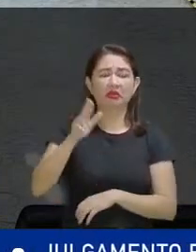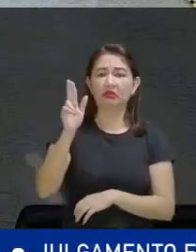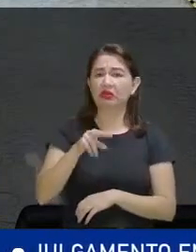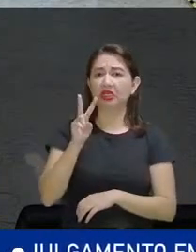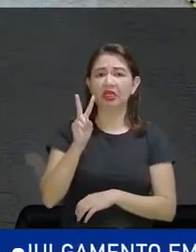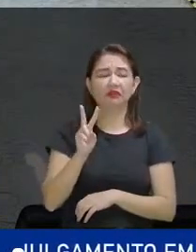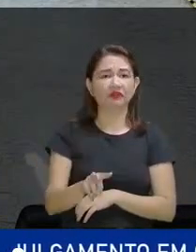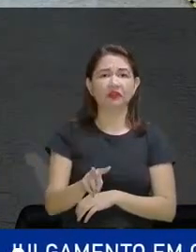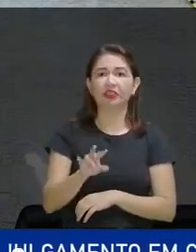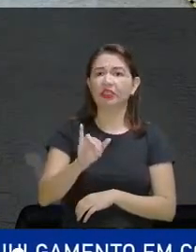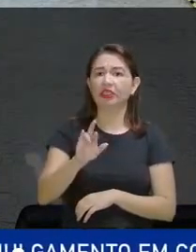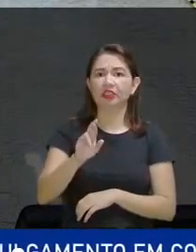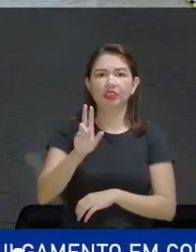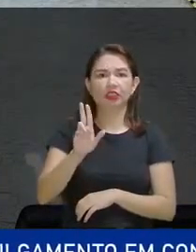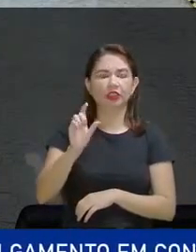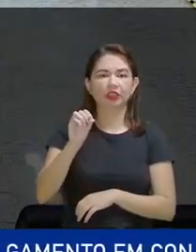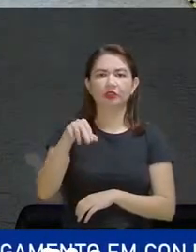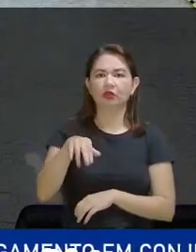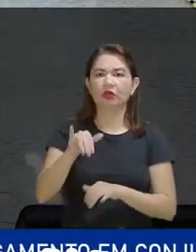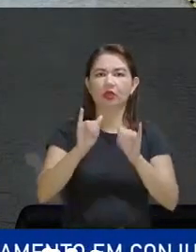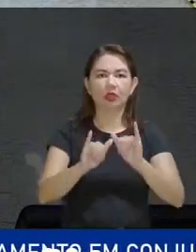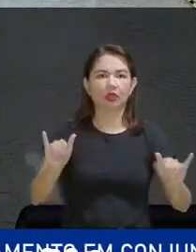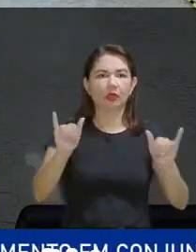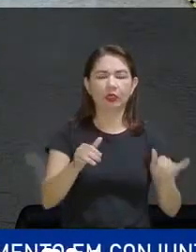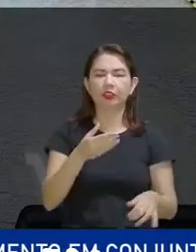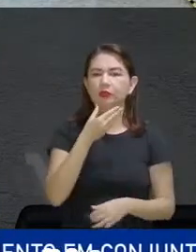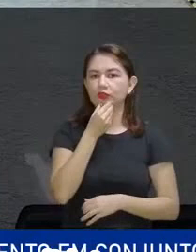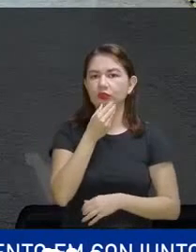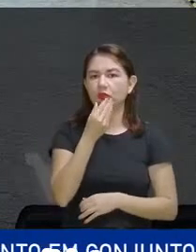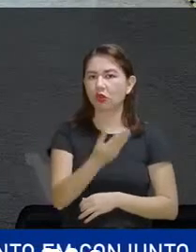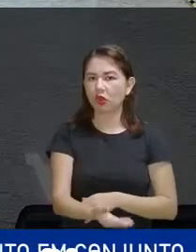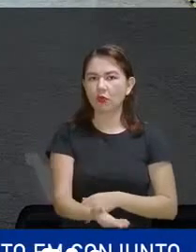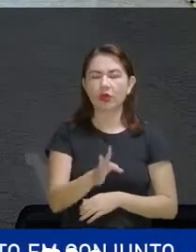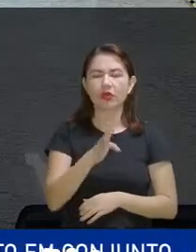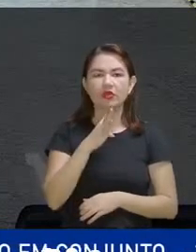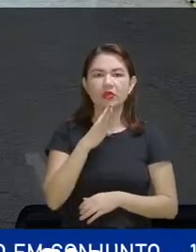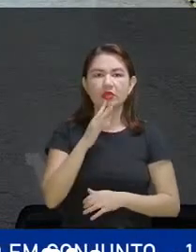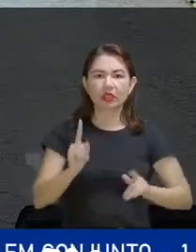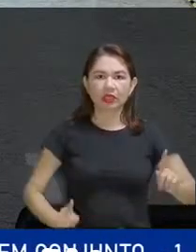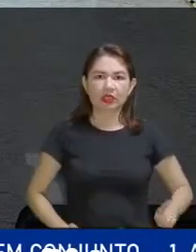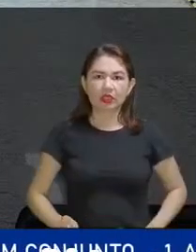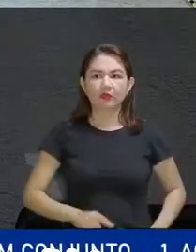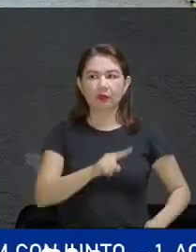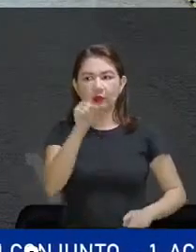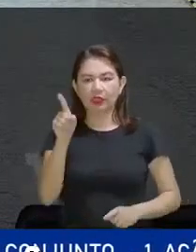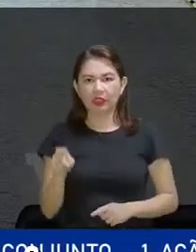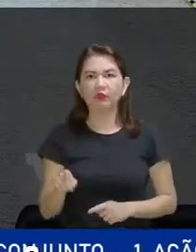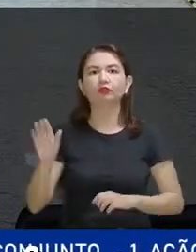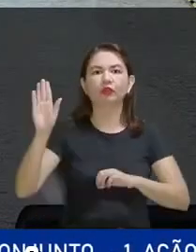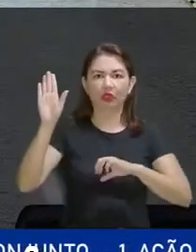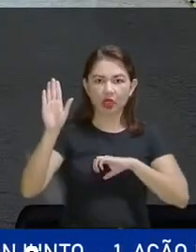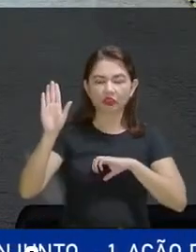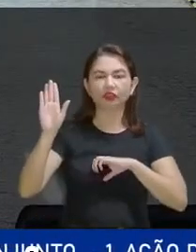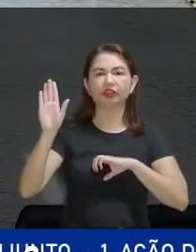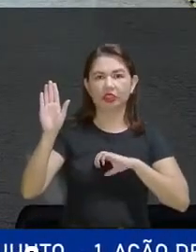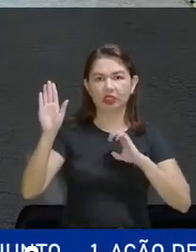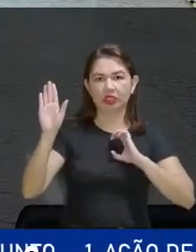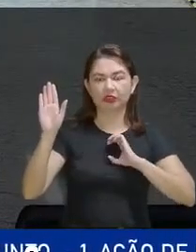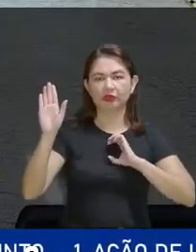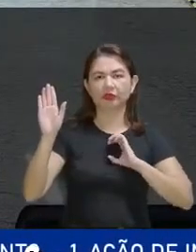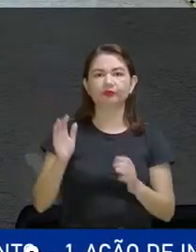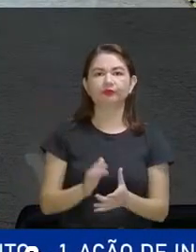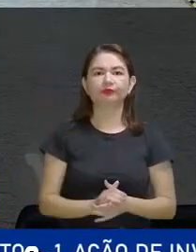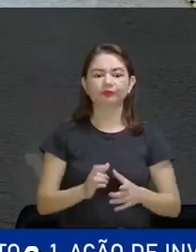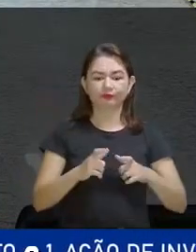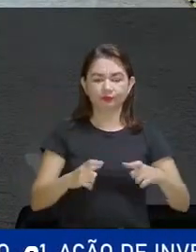Irlon fazendo campanha para esse homem. Então ele conhece esse outro rapaz que é primo desse candidato, que é o candidato do